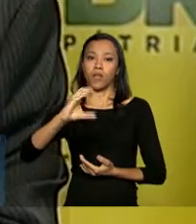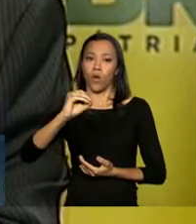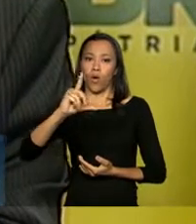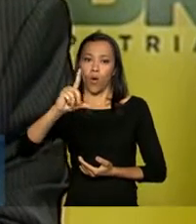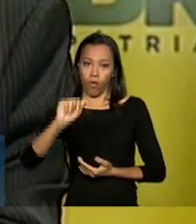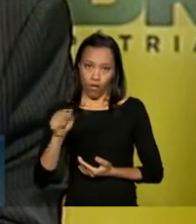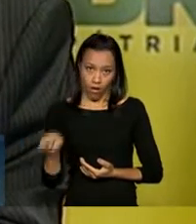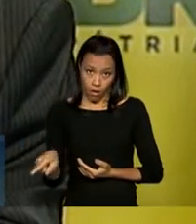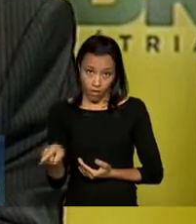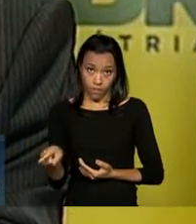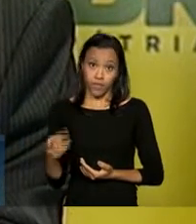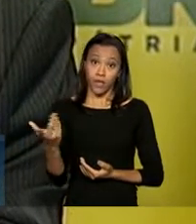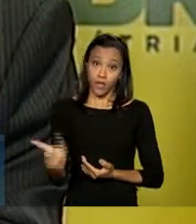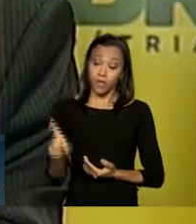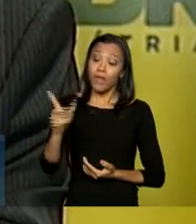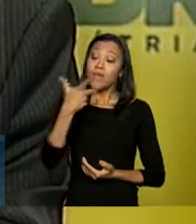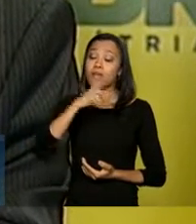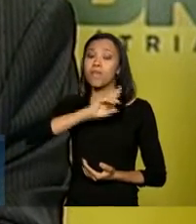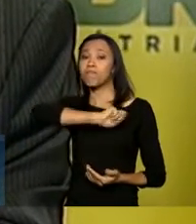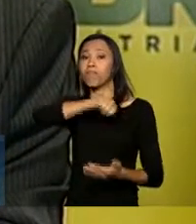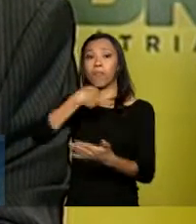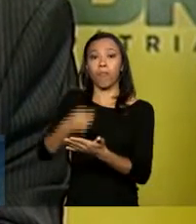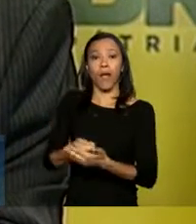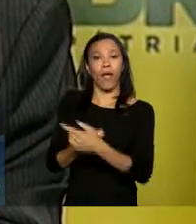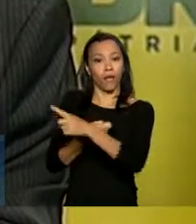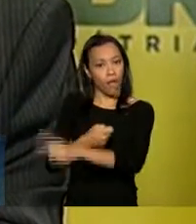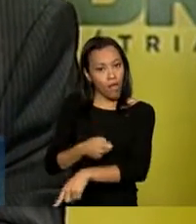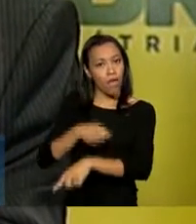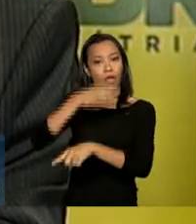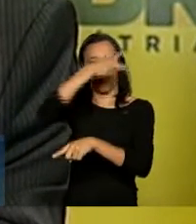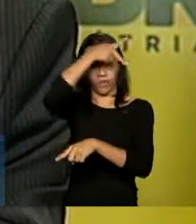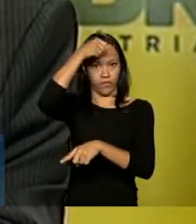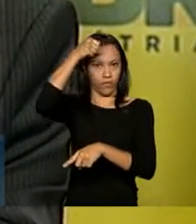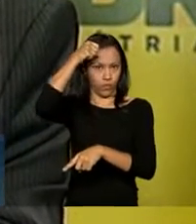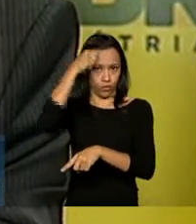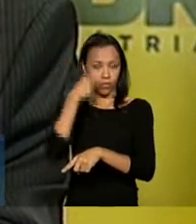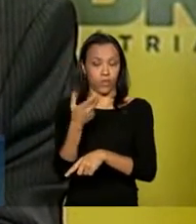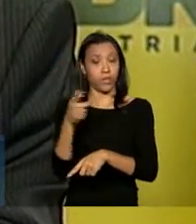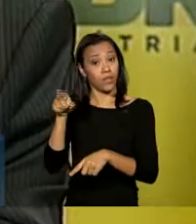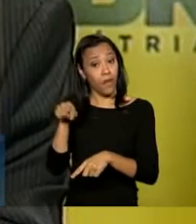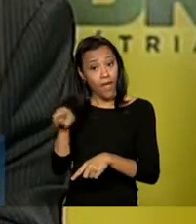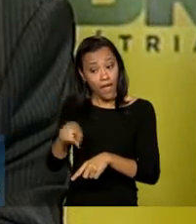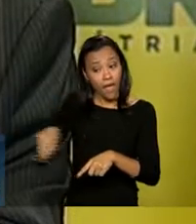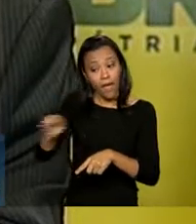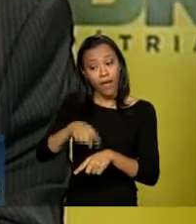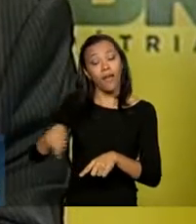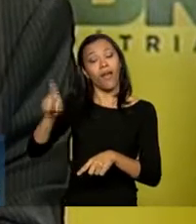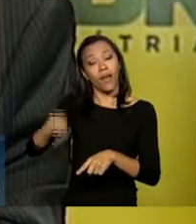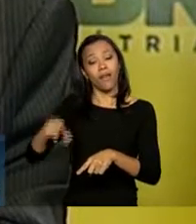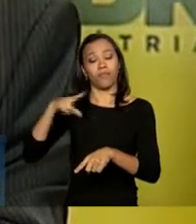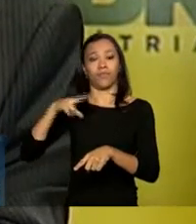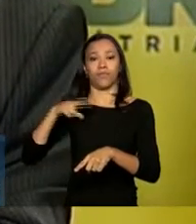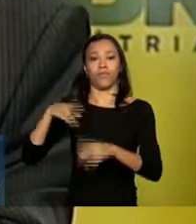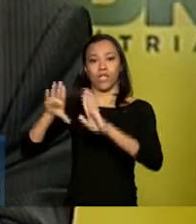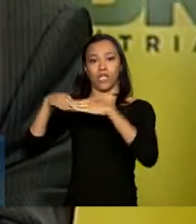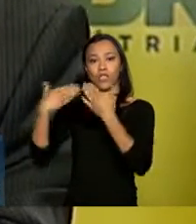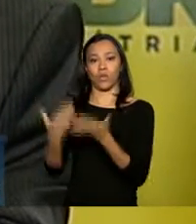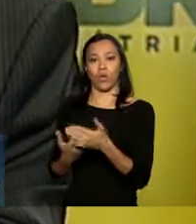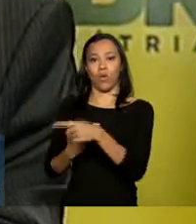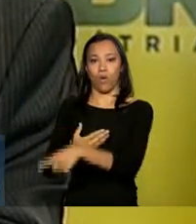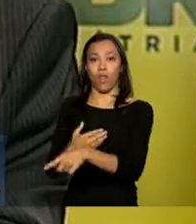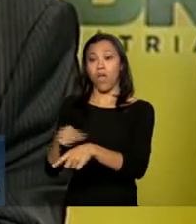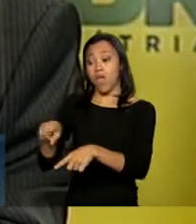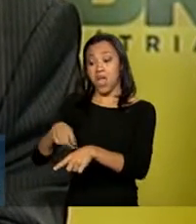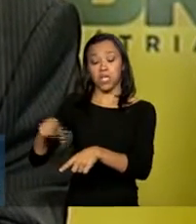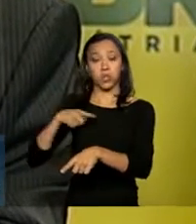pago não pela família, mas pela prefeitura, por outro centro. Mas elas são tecnicamente privadas, tanto que elas não têm acesso